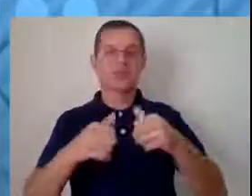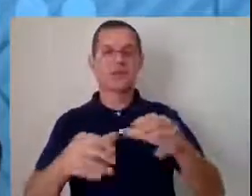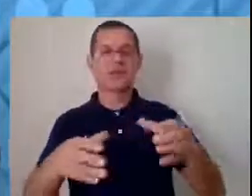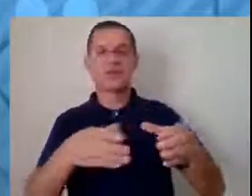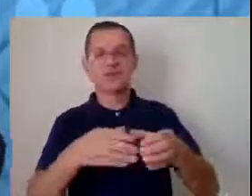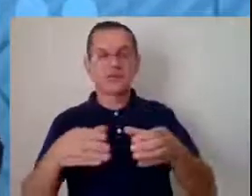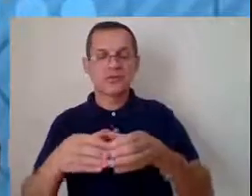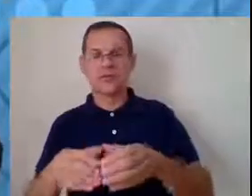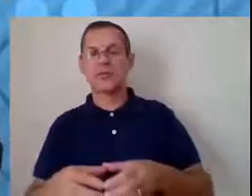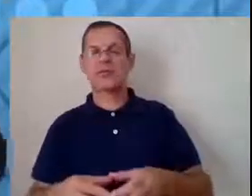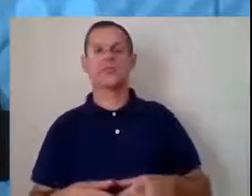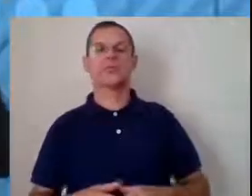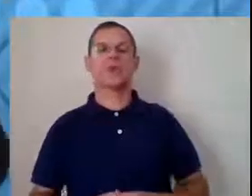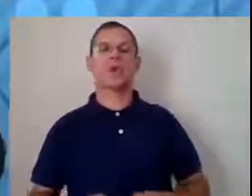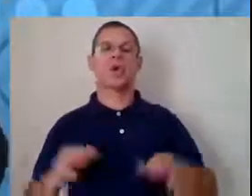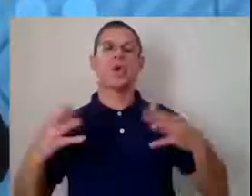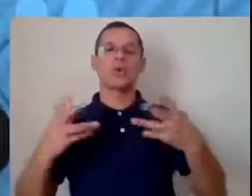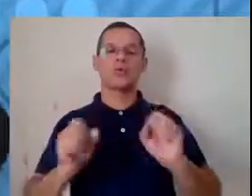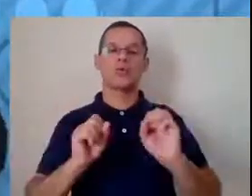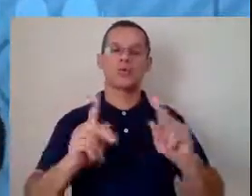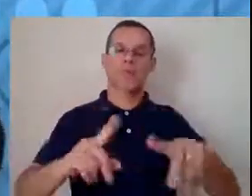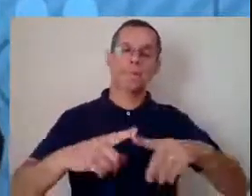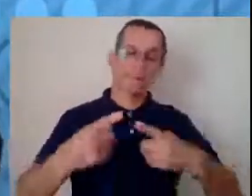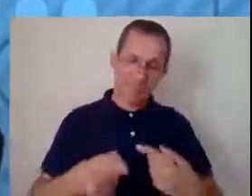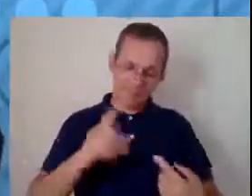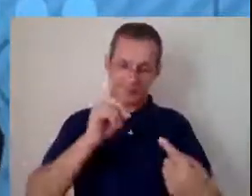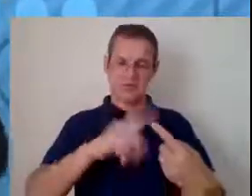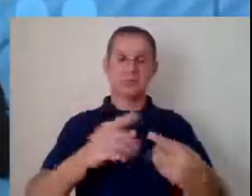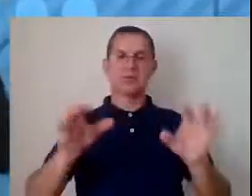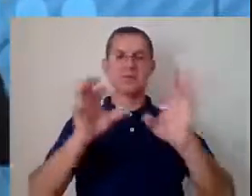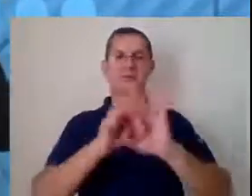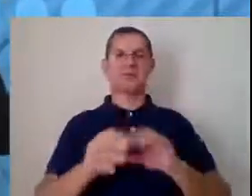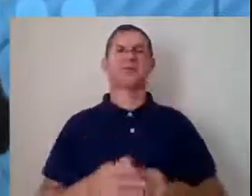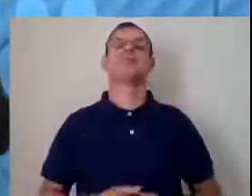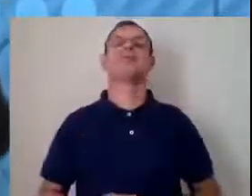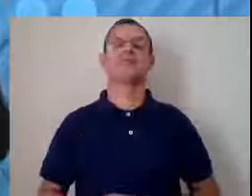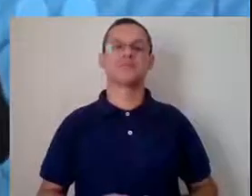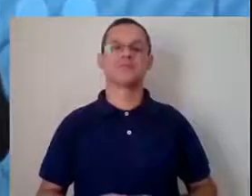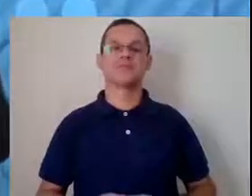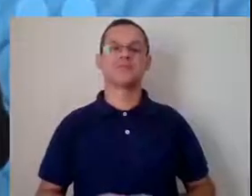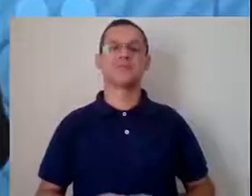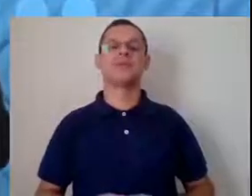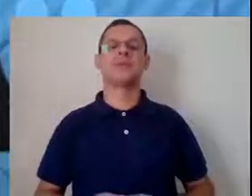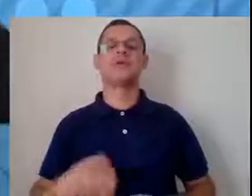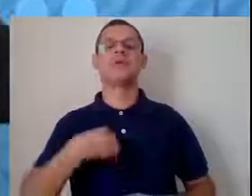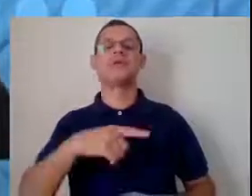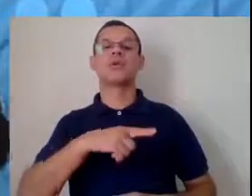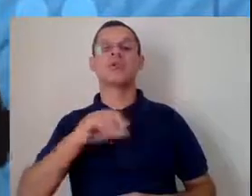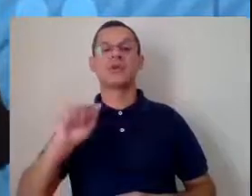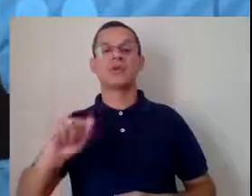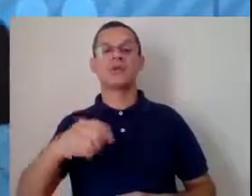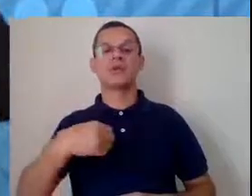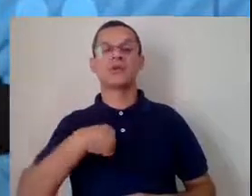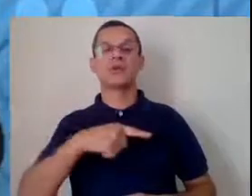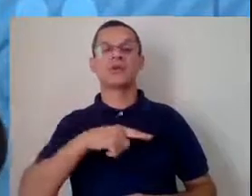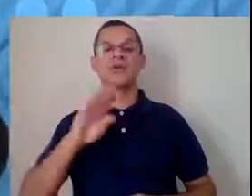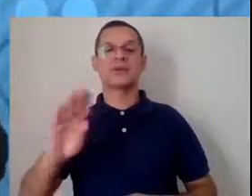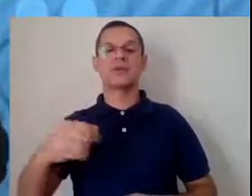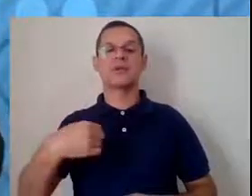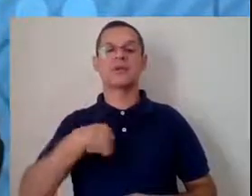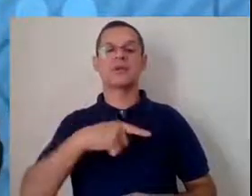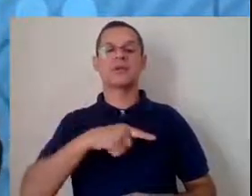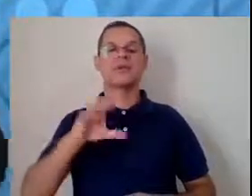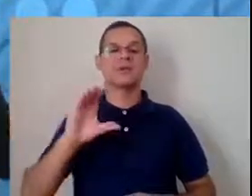entre esses 3 conjuntos, ok? Primeiro relacionamento, o que eu tenho em A, o que eu tenho em B, o que eu